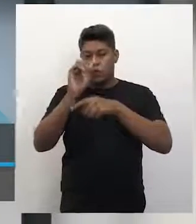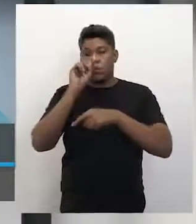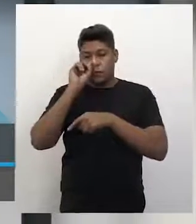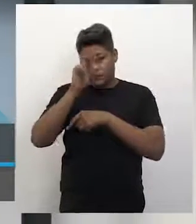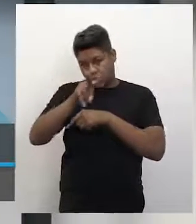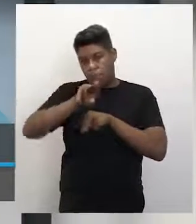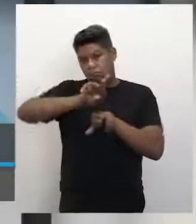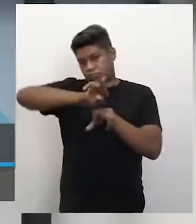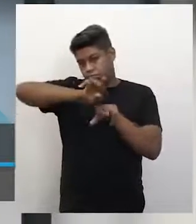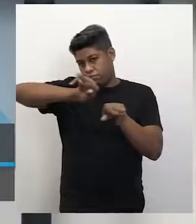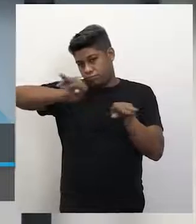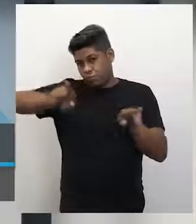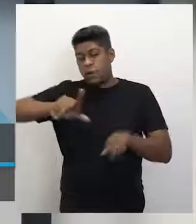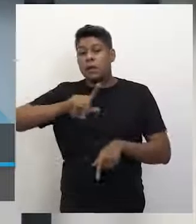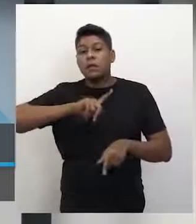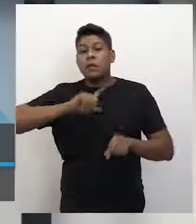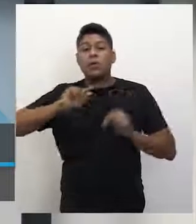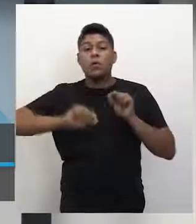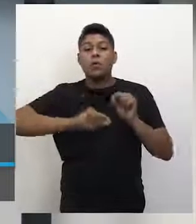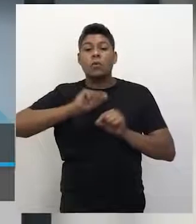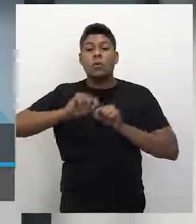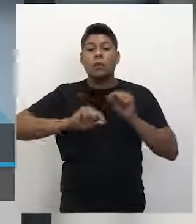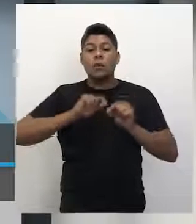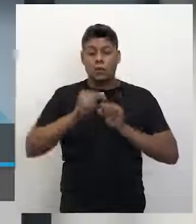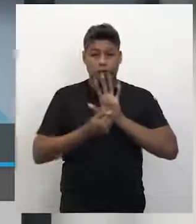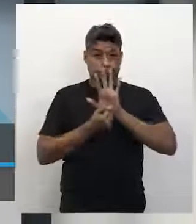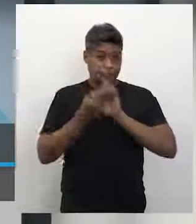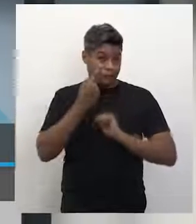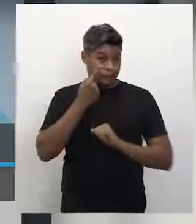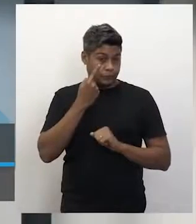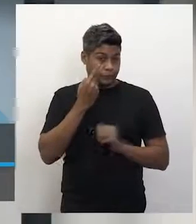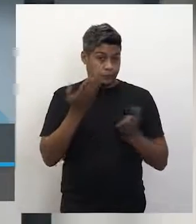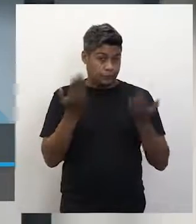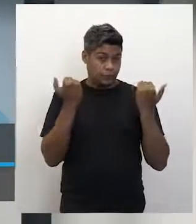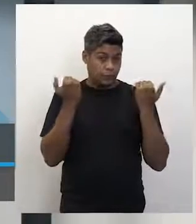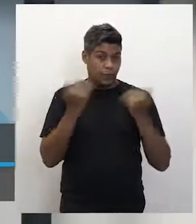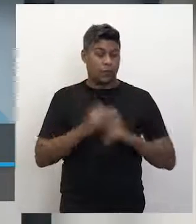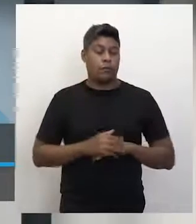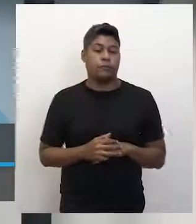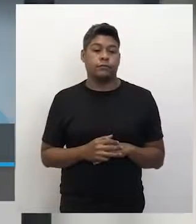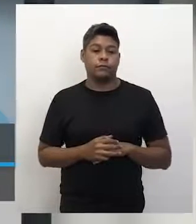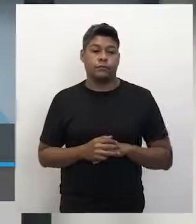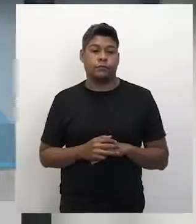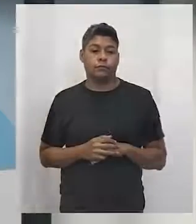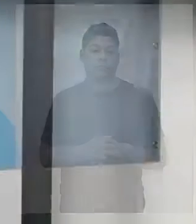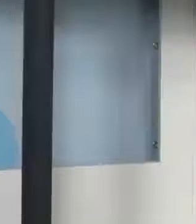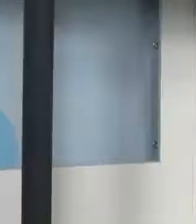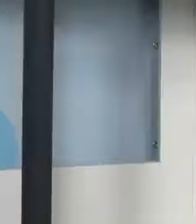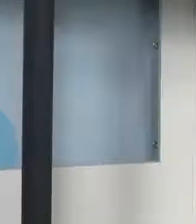as variações. E eu trouxe um pedacinho para a gente assistir.